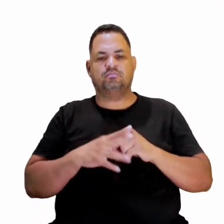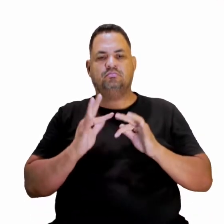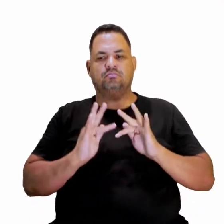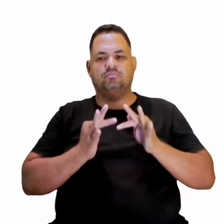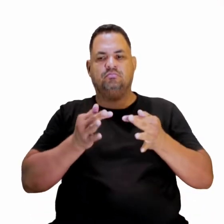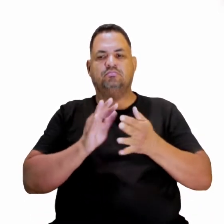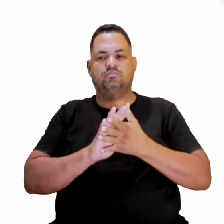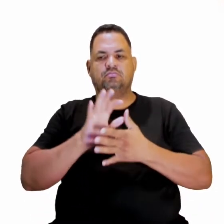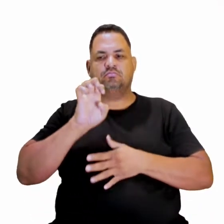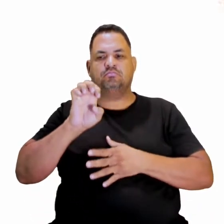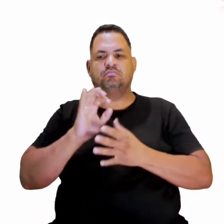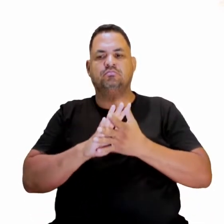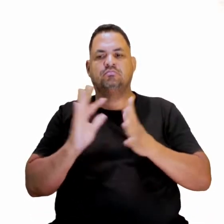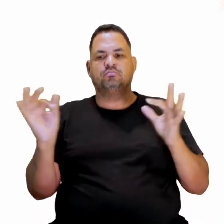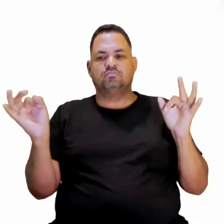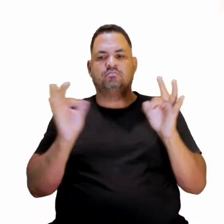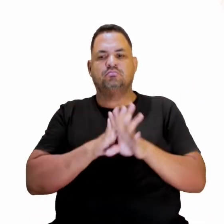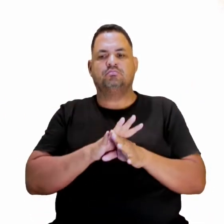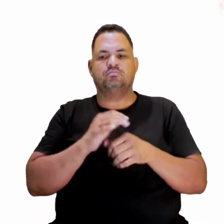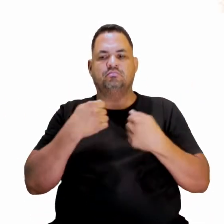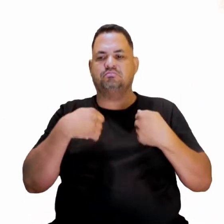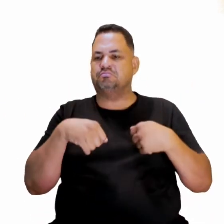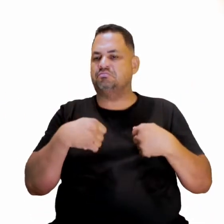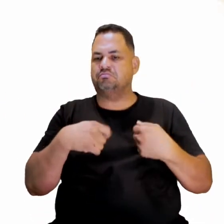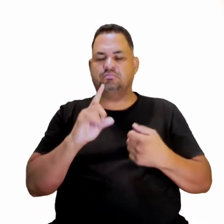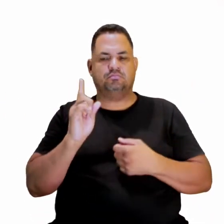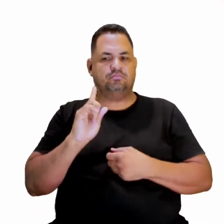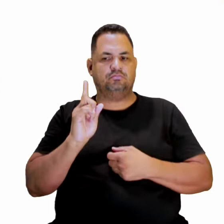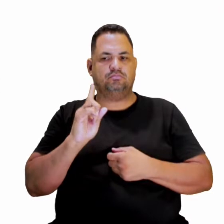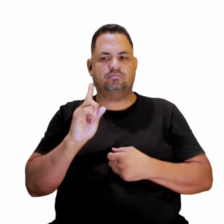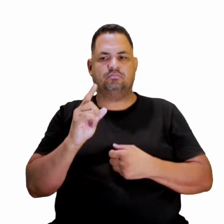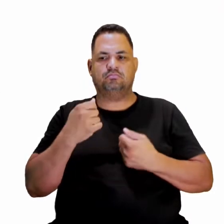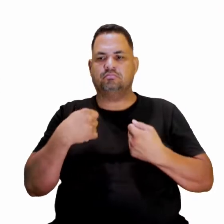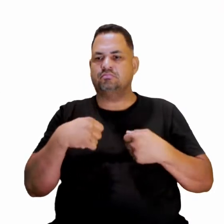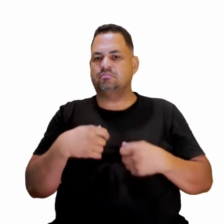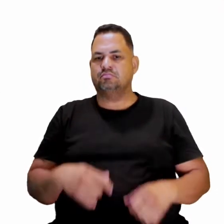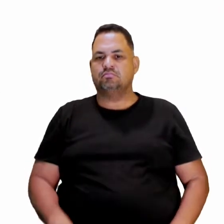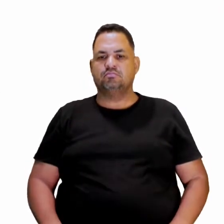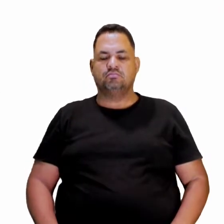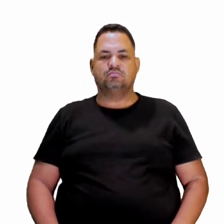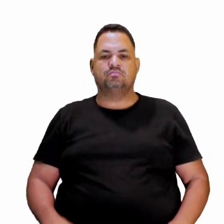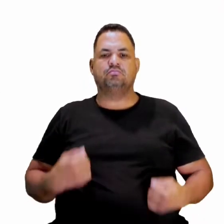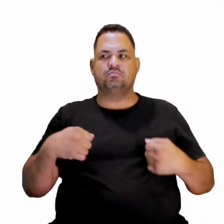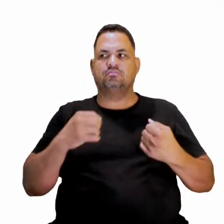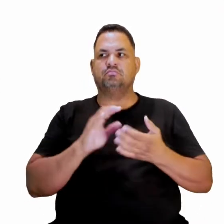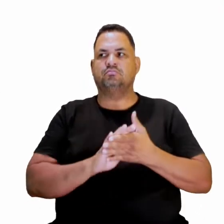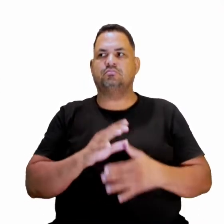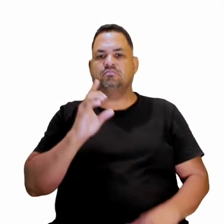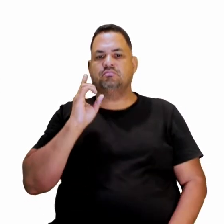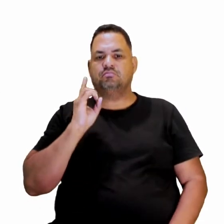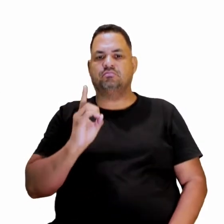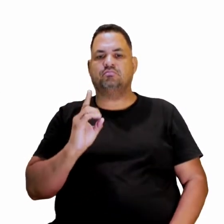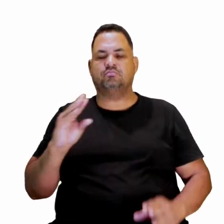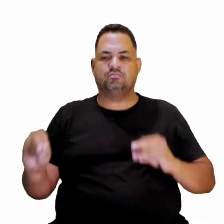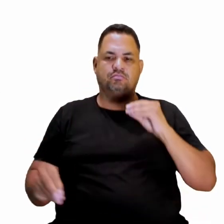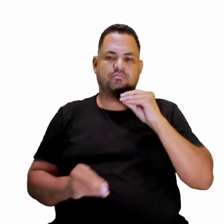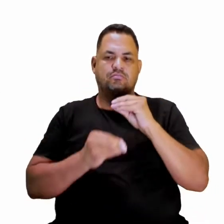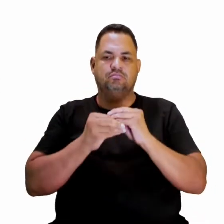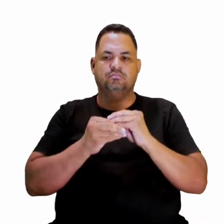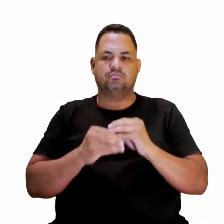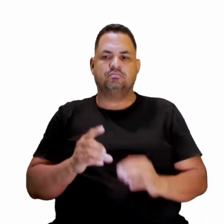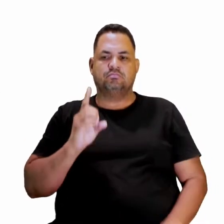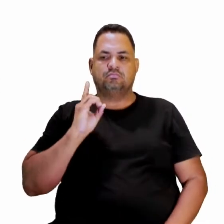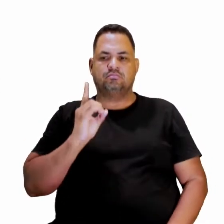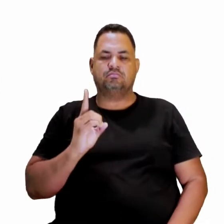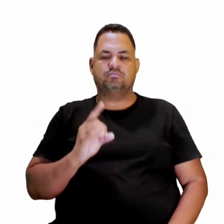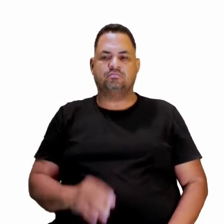E, portanto, eu não preciso repetir esse E. Eu só vou colocar o D, certo? Então, olha só, lá desde o início,